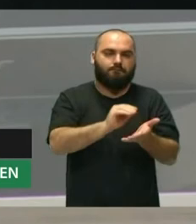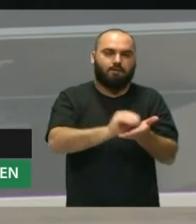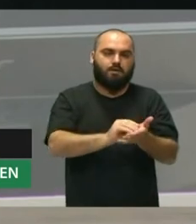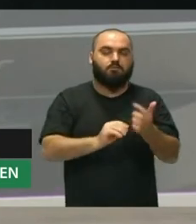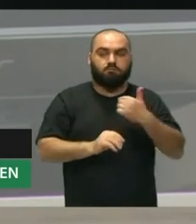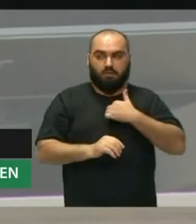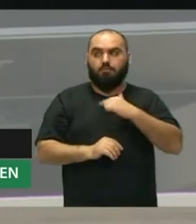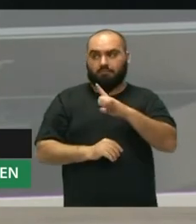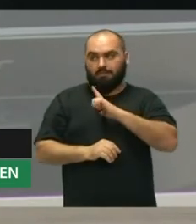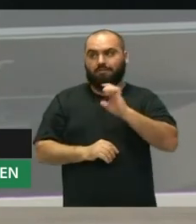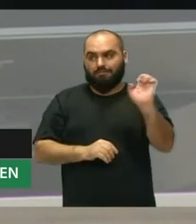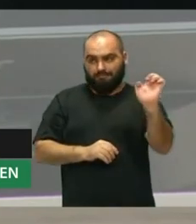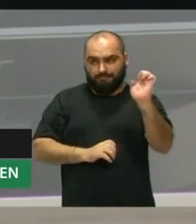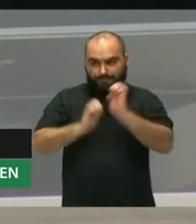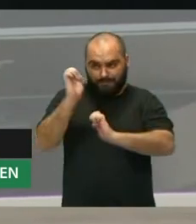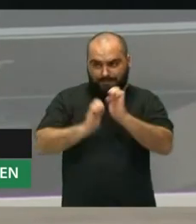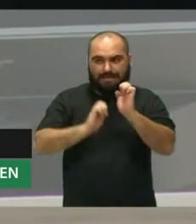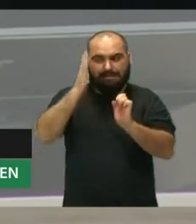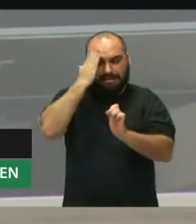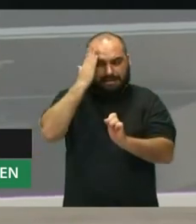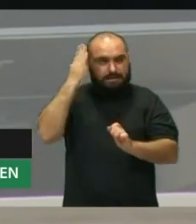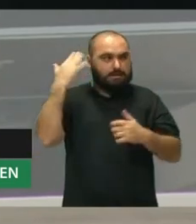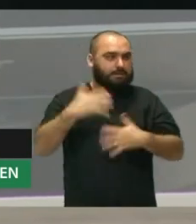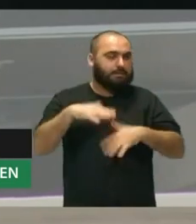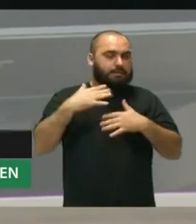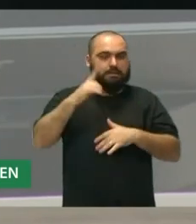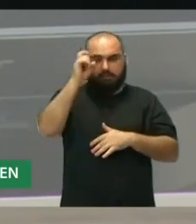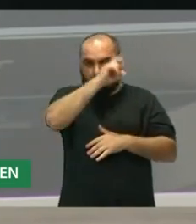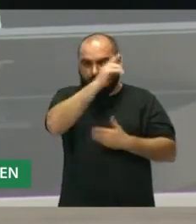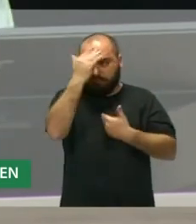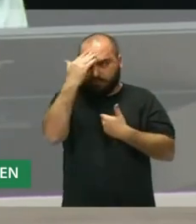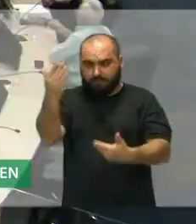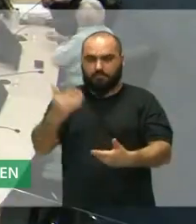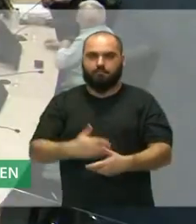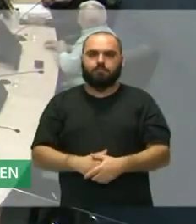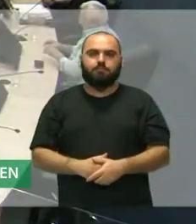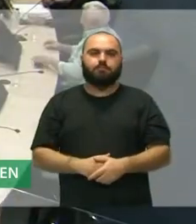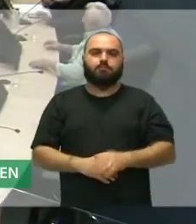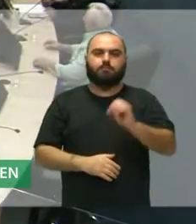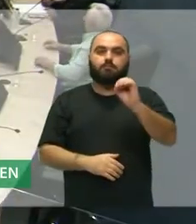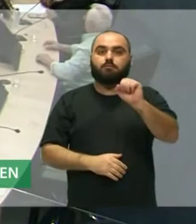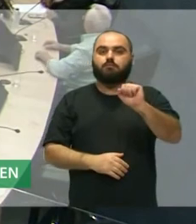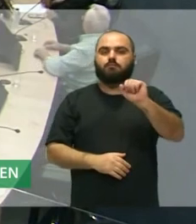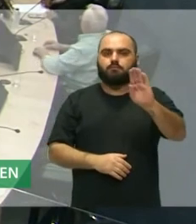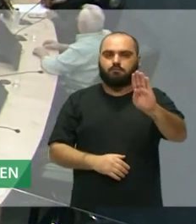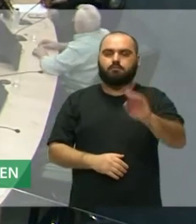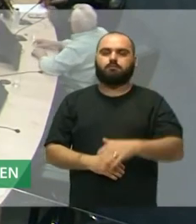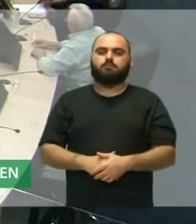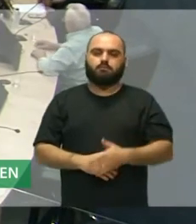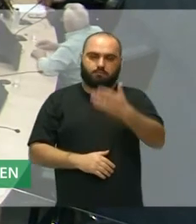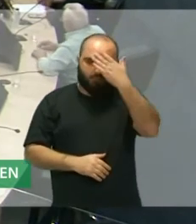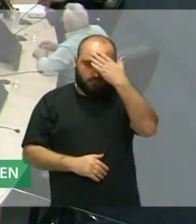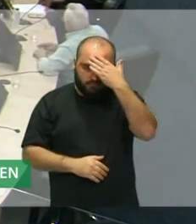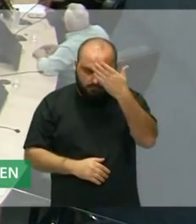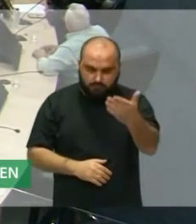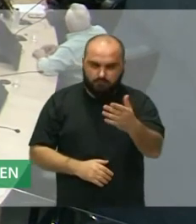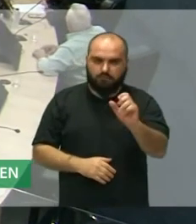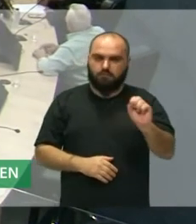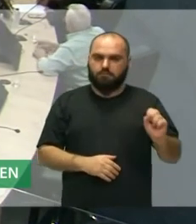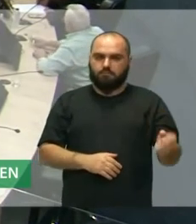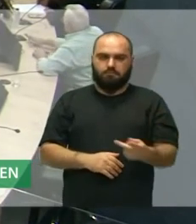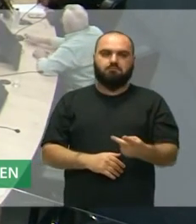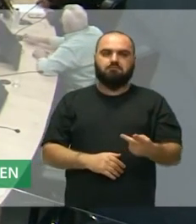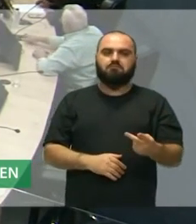eu sei quanto dói quando está em déficit. Muito obrigado, vereador. OAB. Eu quero agradecer a oportunidade,